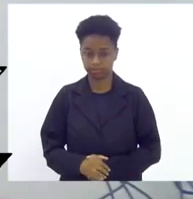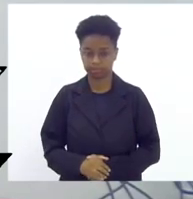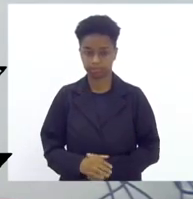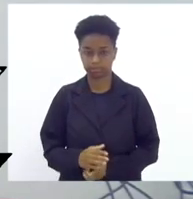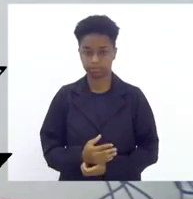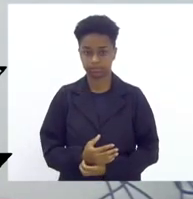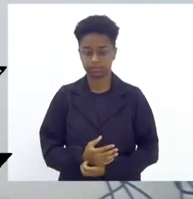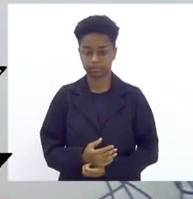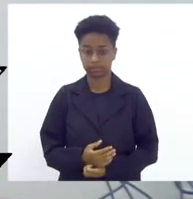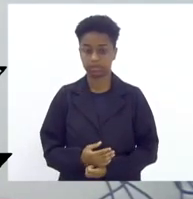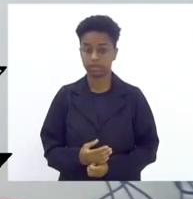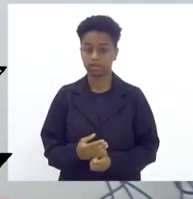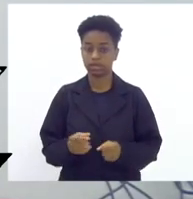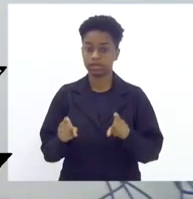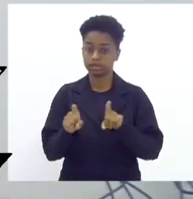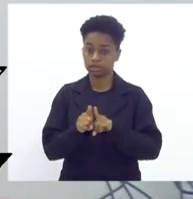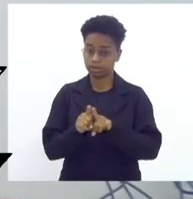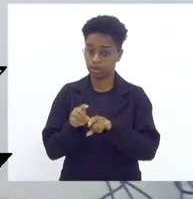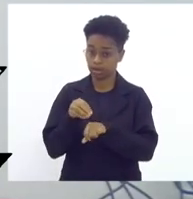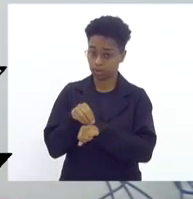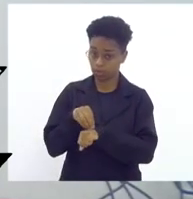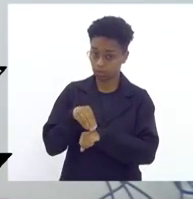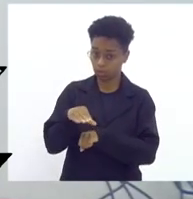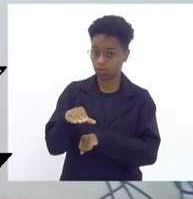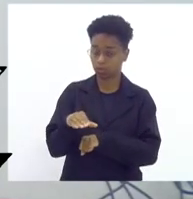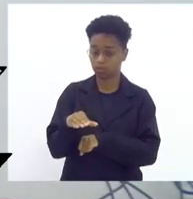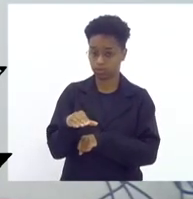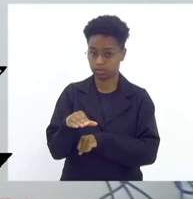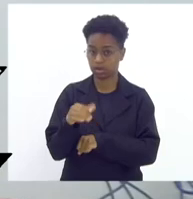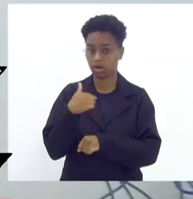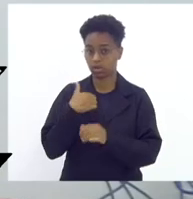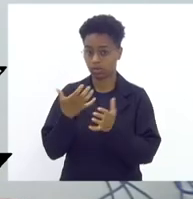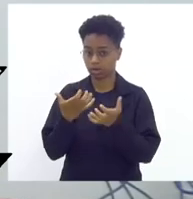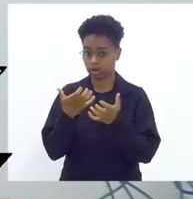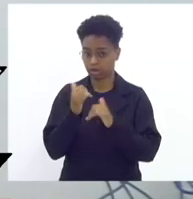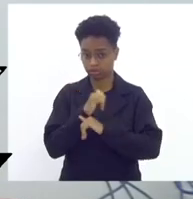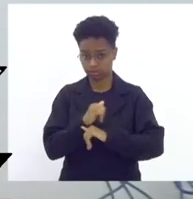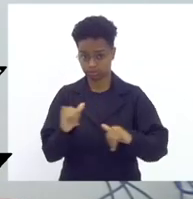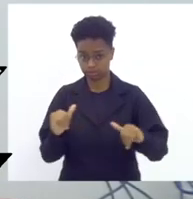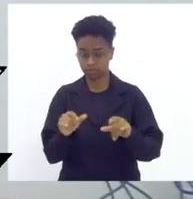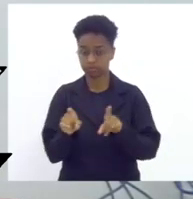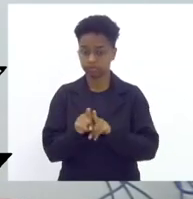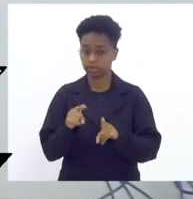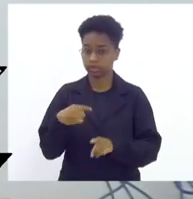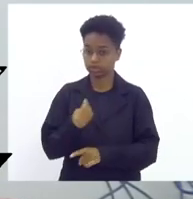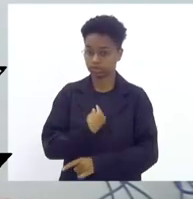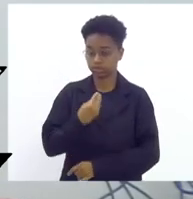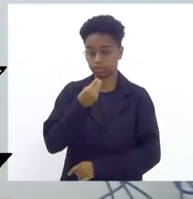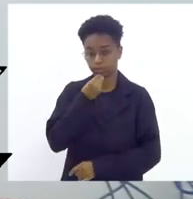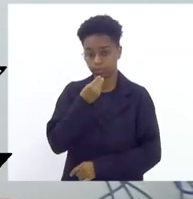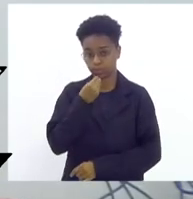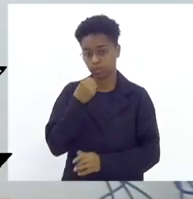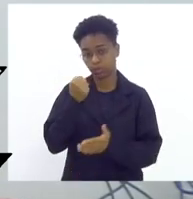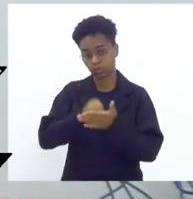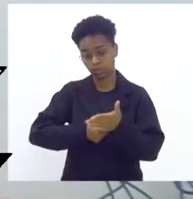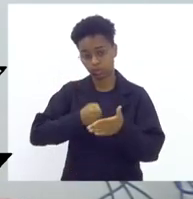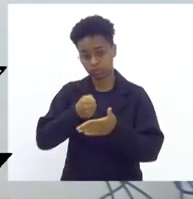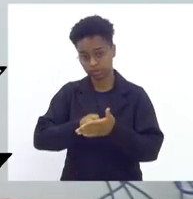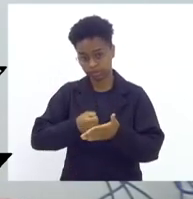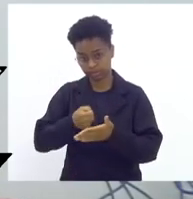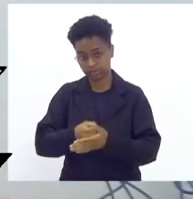e também uma recomendação que eu queria fazer que a gente poderia lutar para